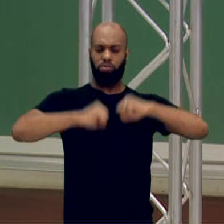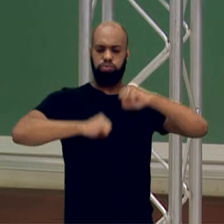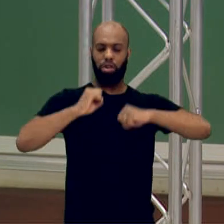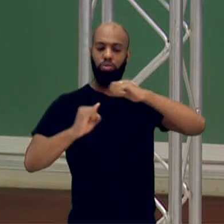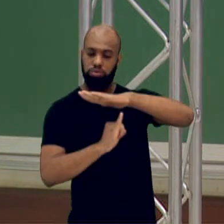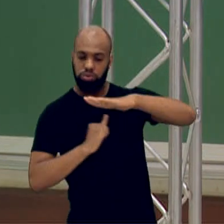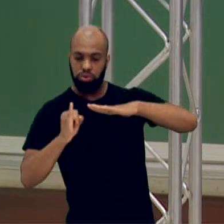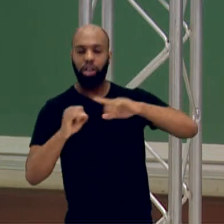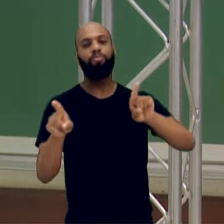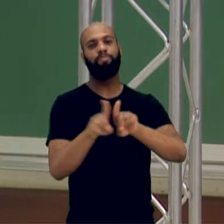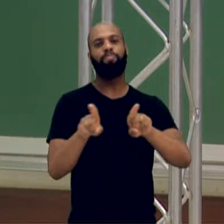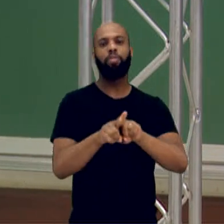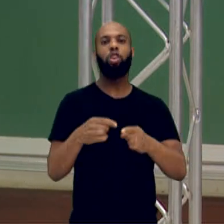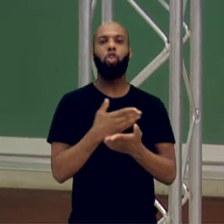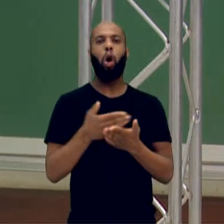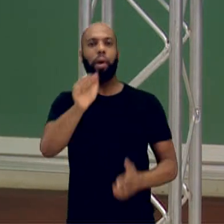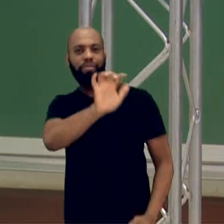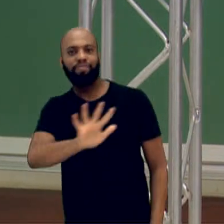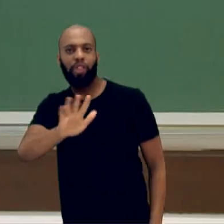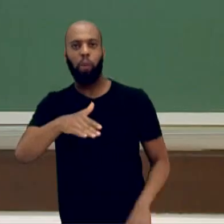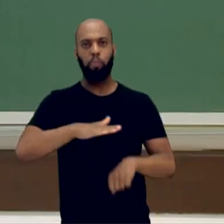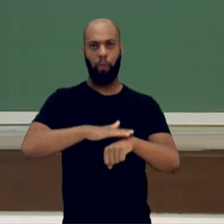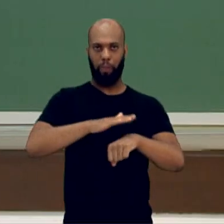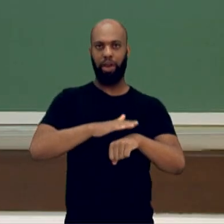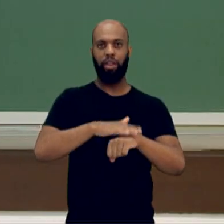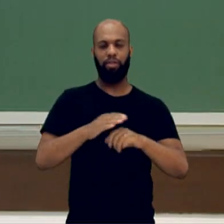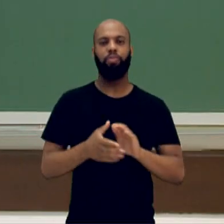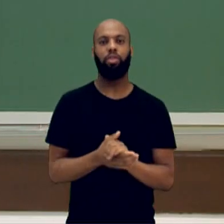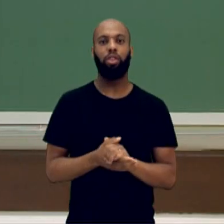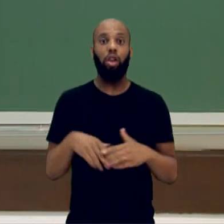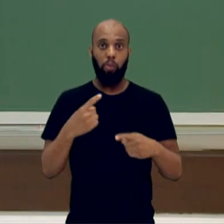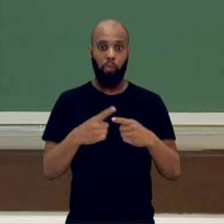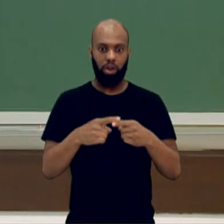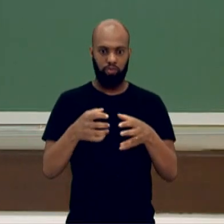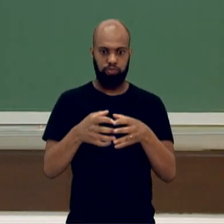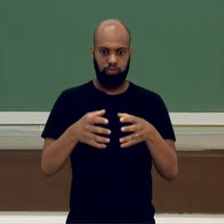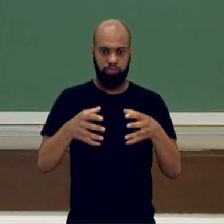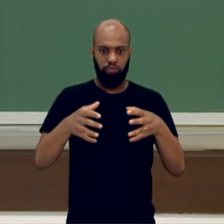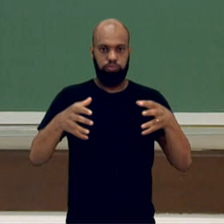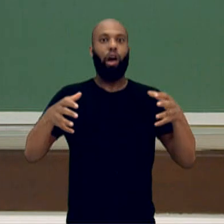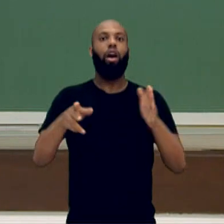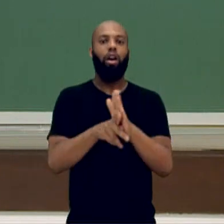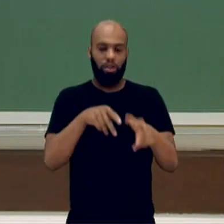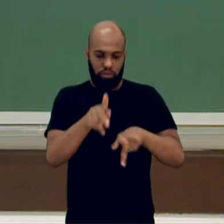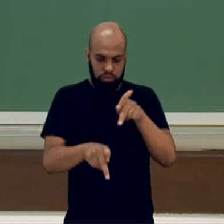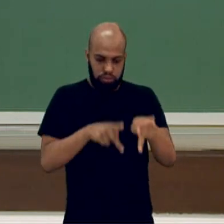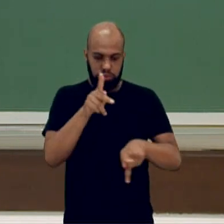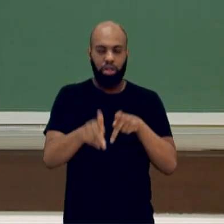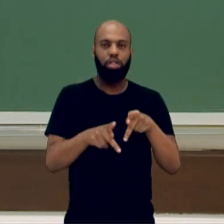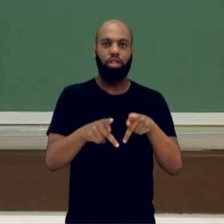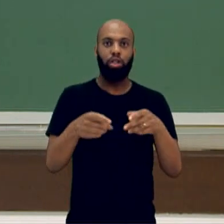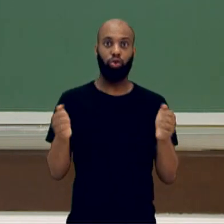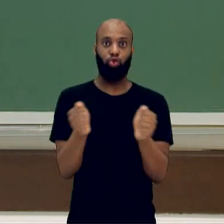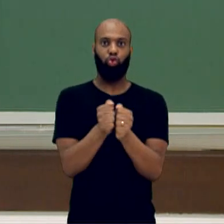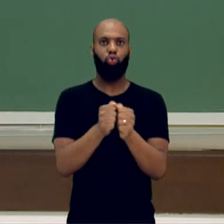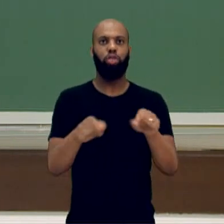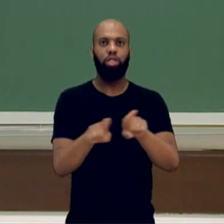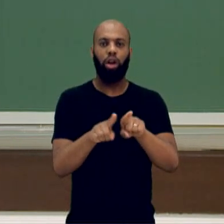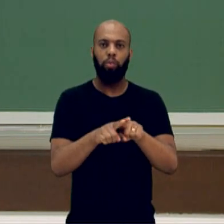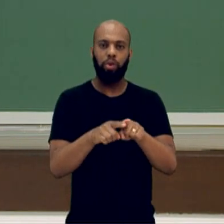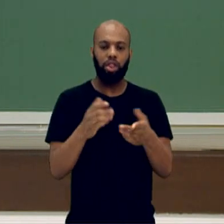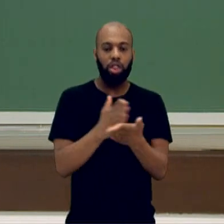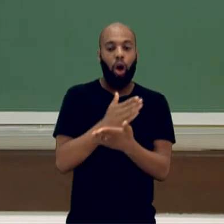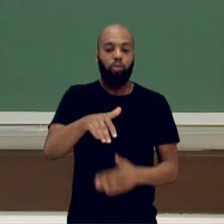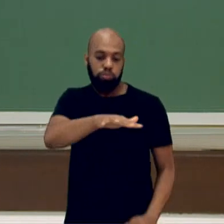um cenário aqui para esse desenvolvimento das áreas urbanas, para esse aumento da população aglomerada em uma